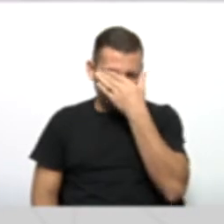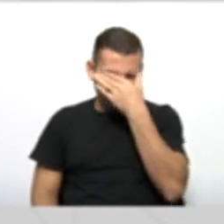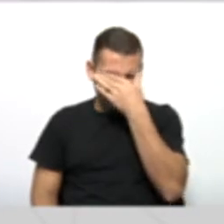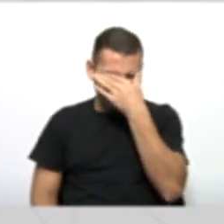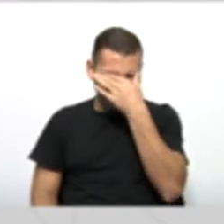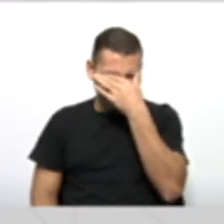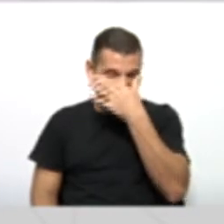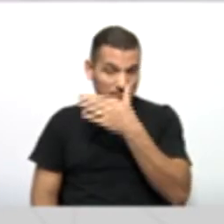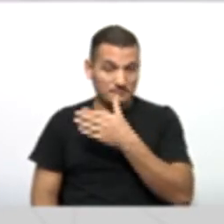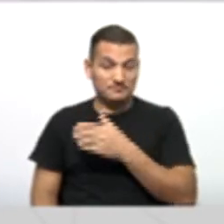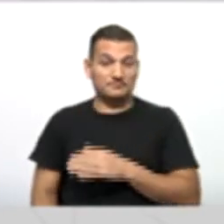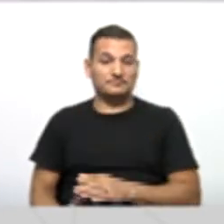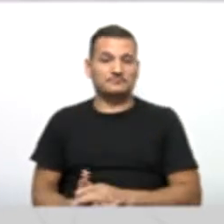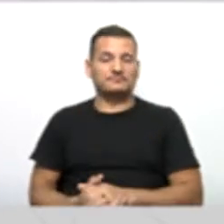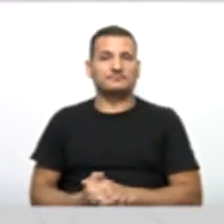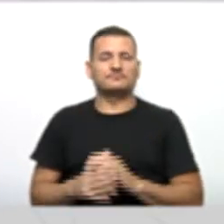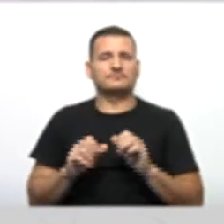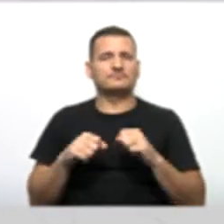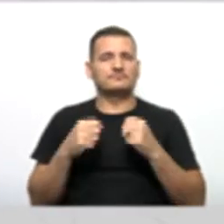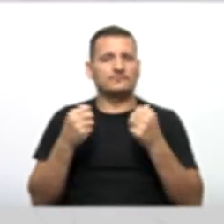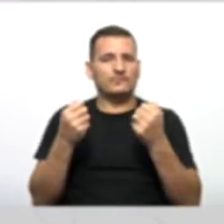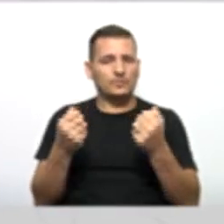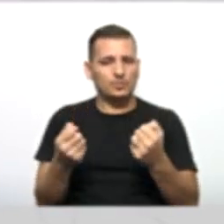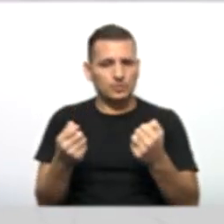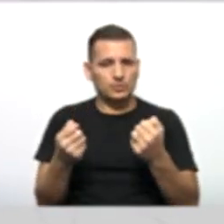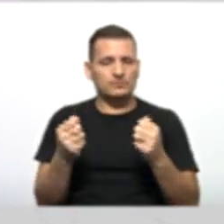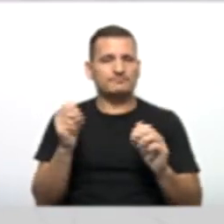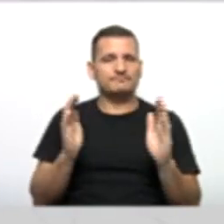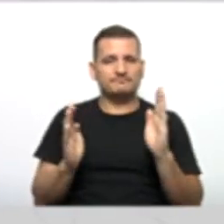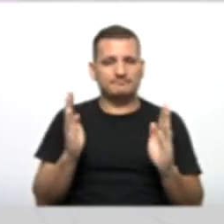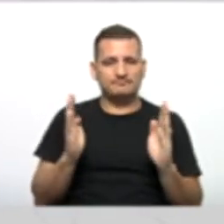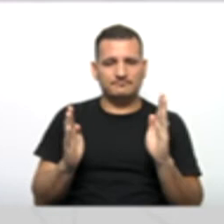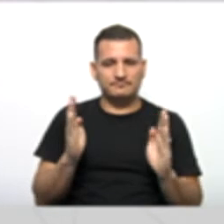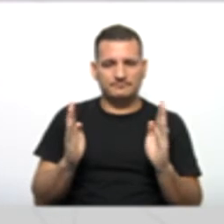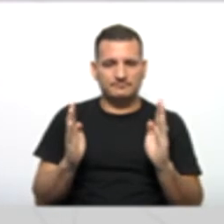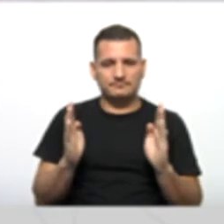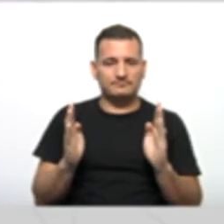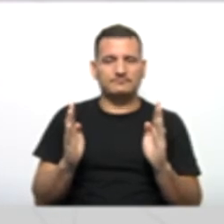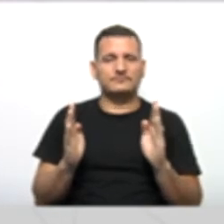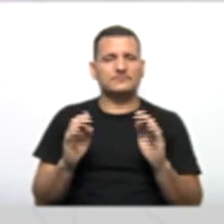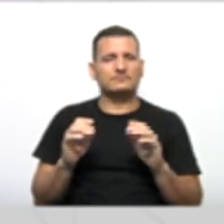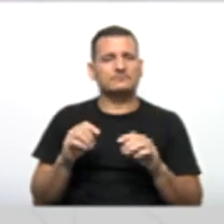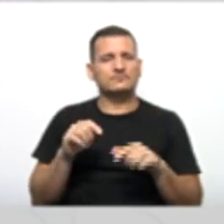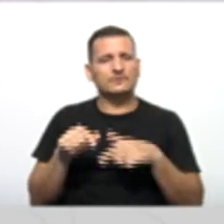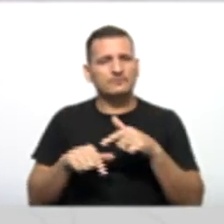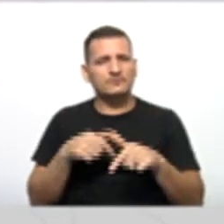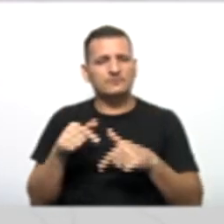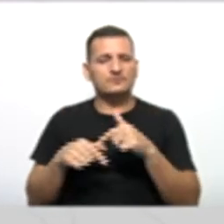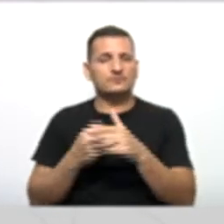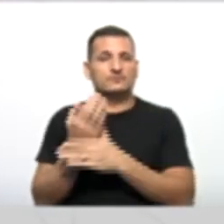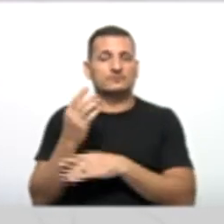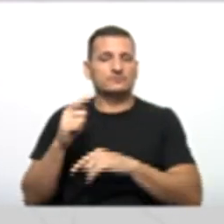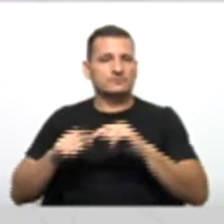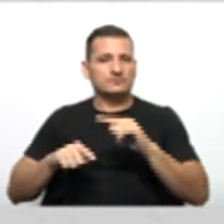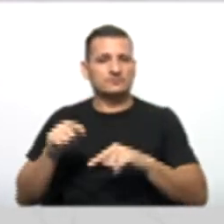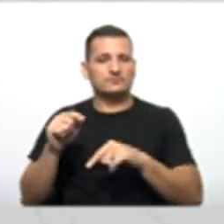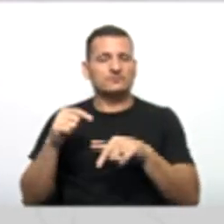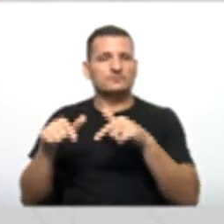esforço temporário empreendido para criar um produto, serviço ou